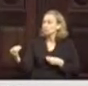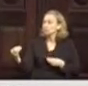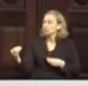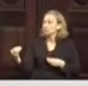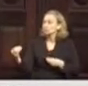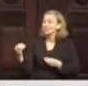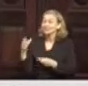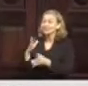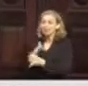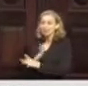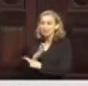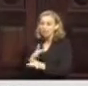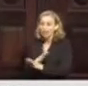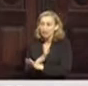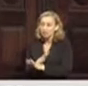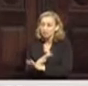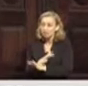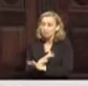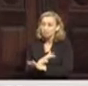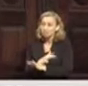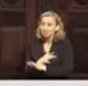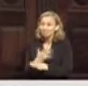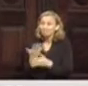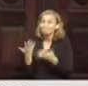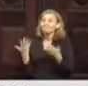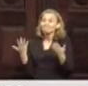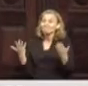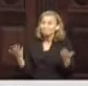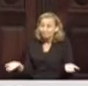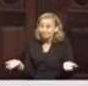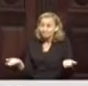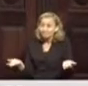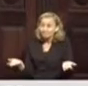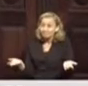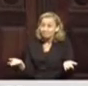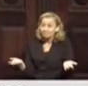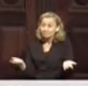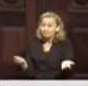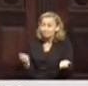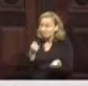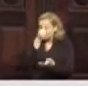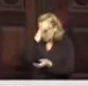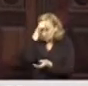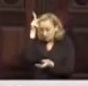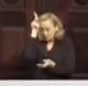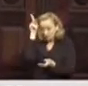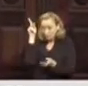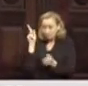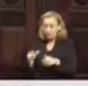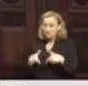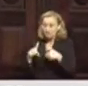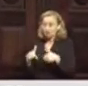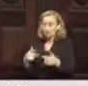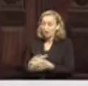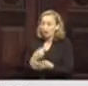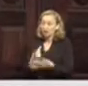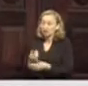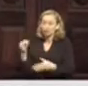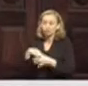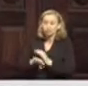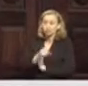gestão calamitosa que o prefeito Crivella está fazendo no Rio de Janeiro.